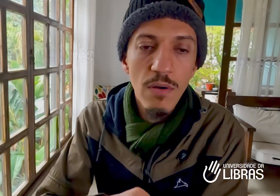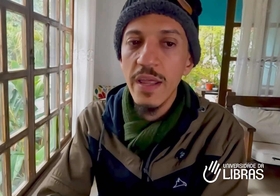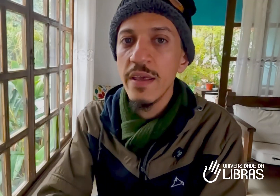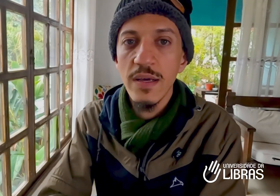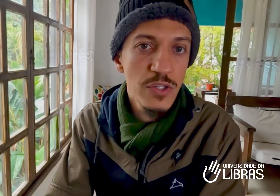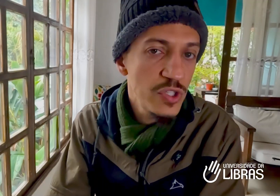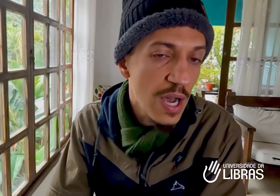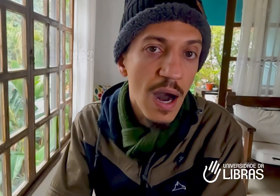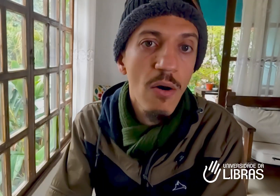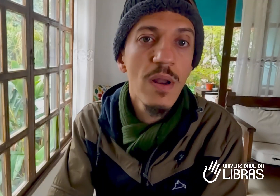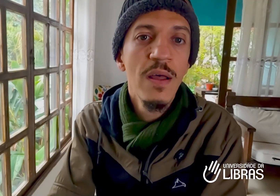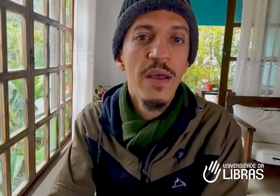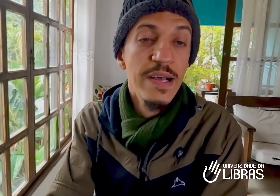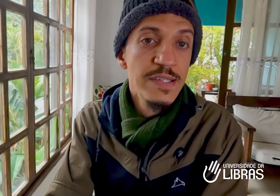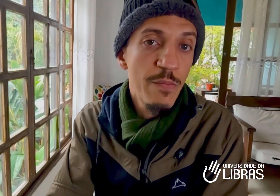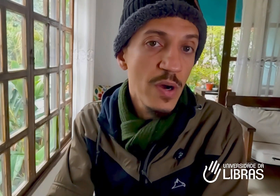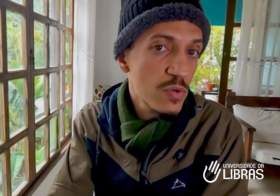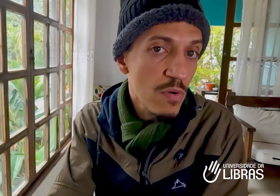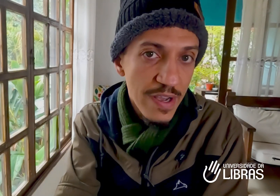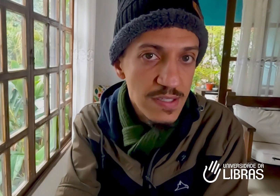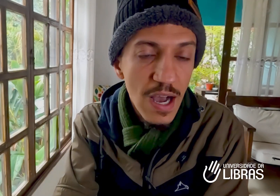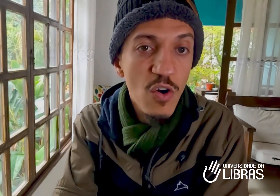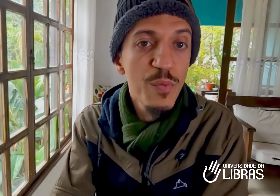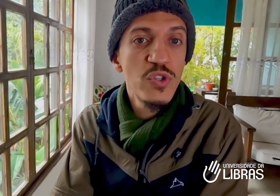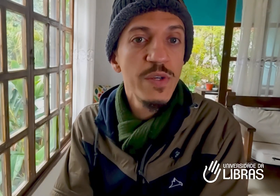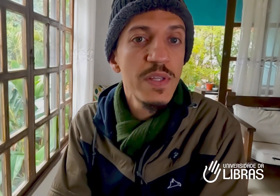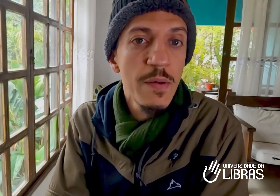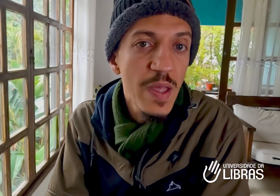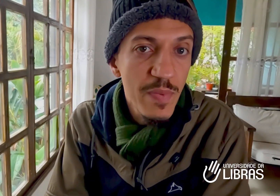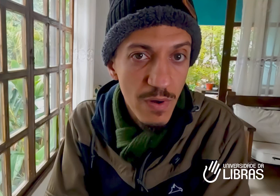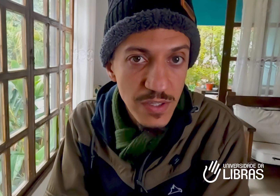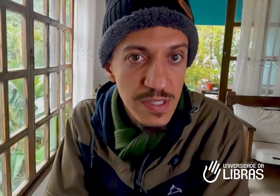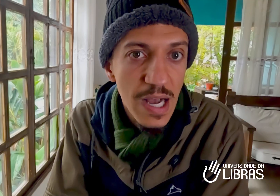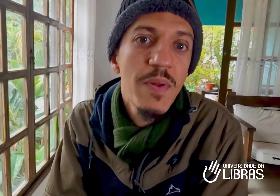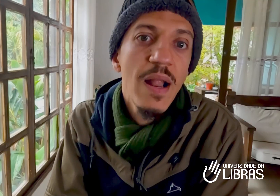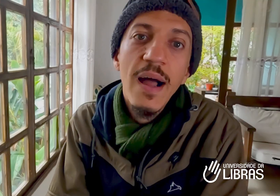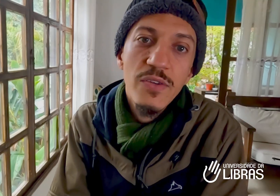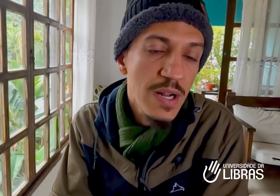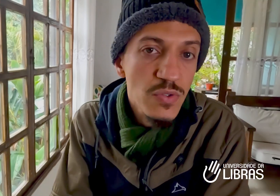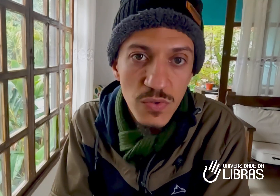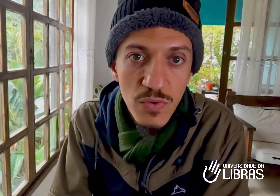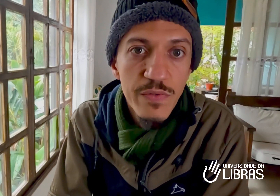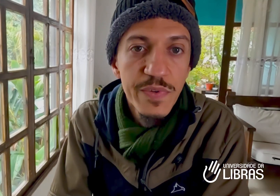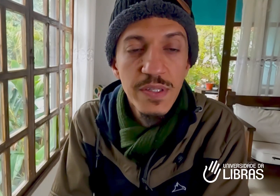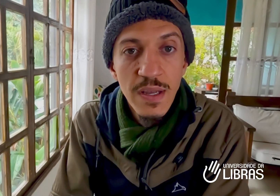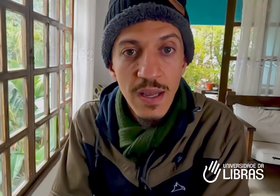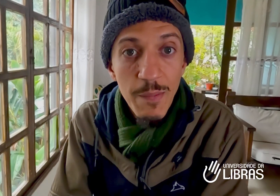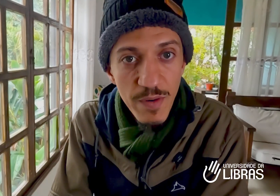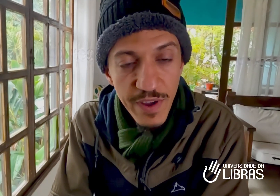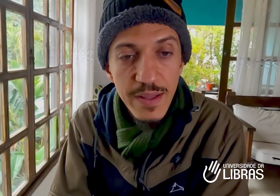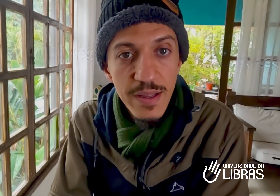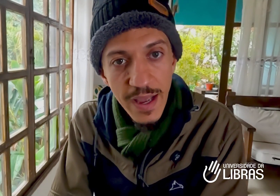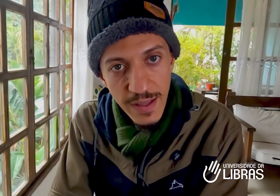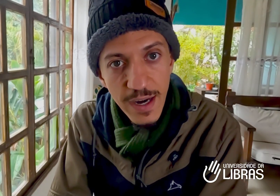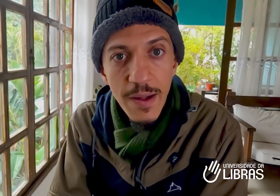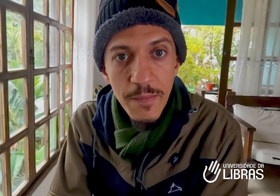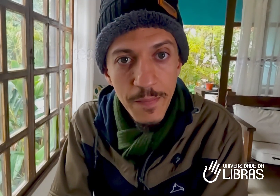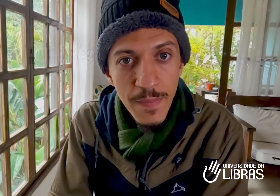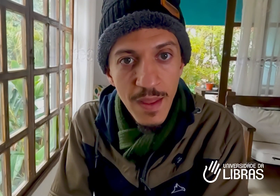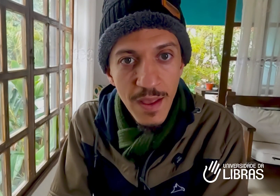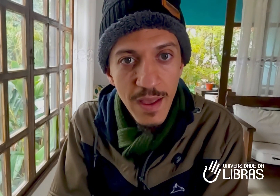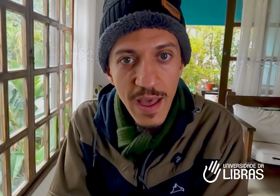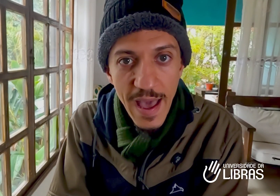acessar o link, assistir a aula. Você pode conversar com o meu time também pelo WhatsApp lá, tirar suas dúvidas. Aproveita, entra